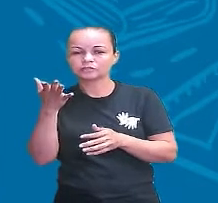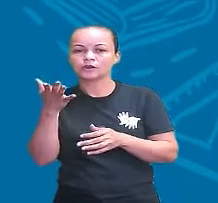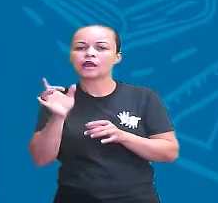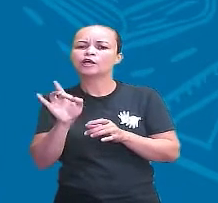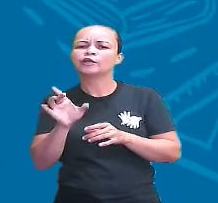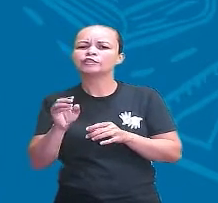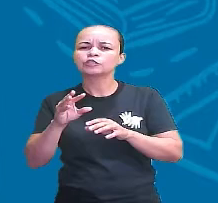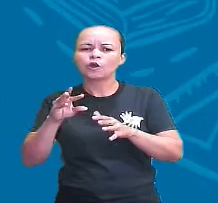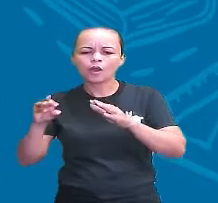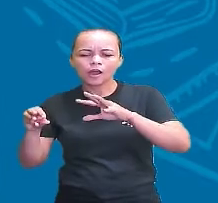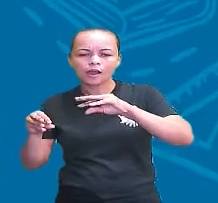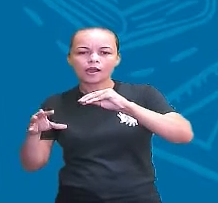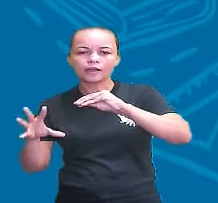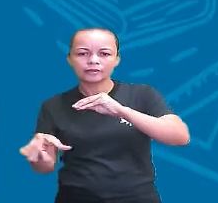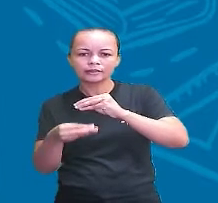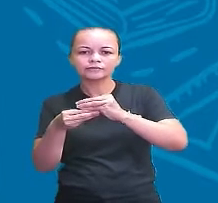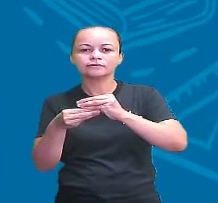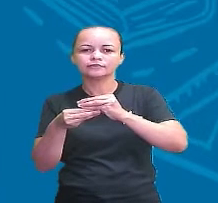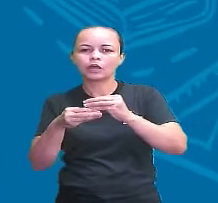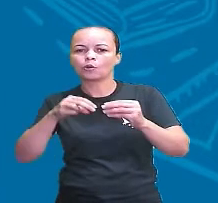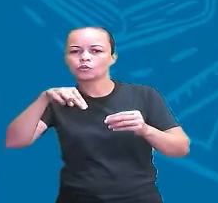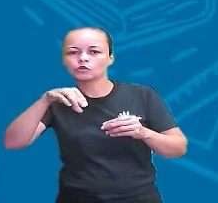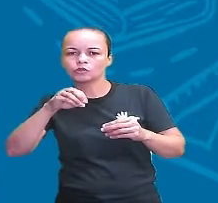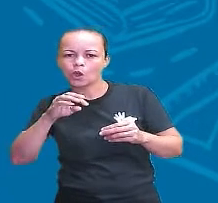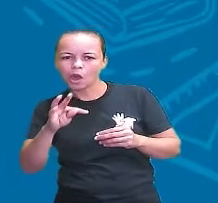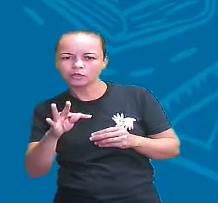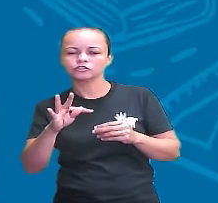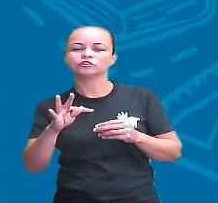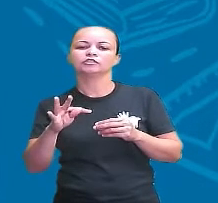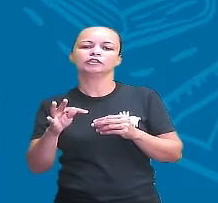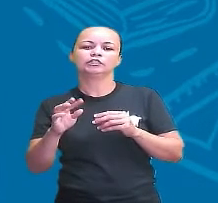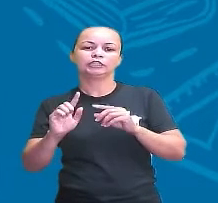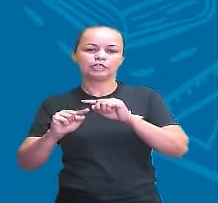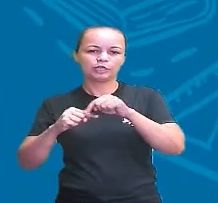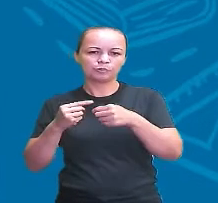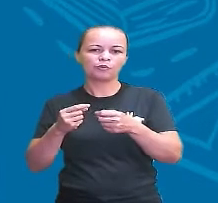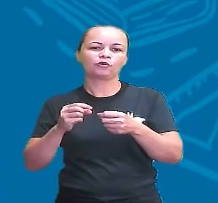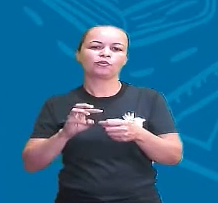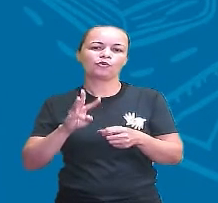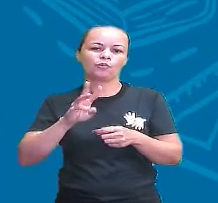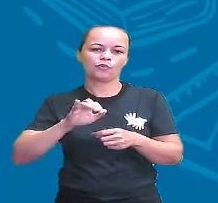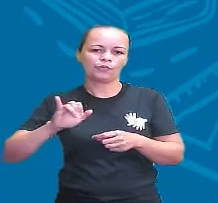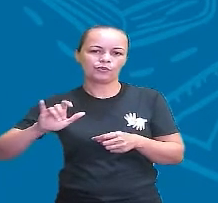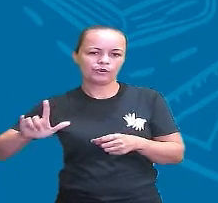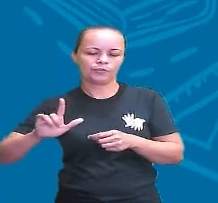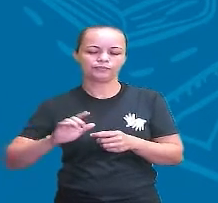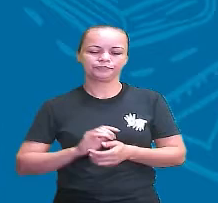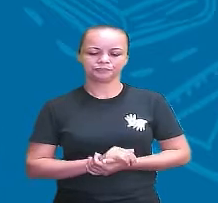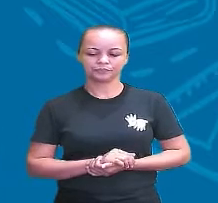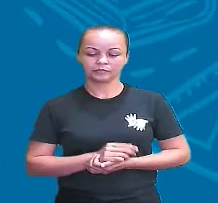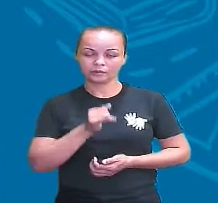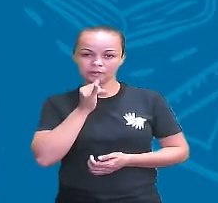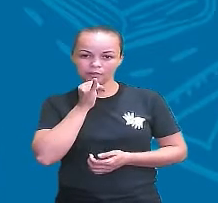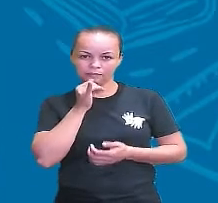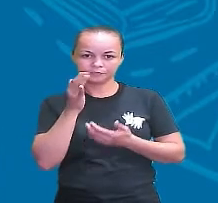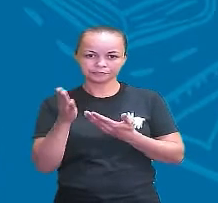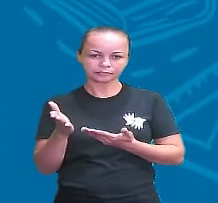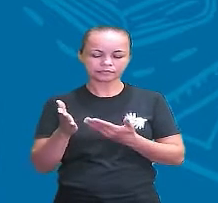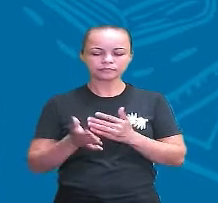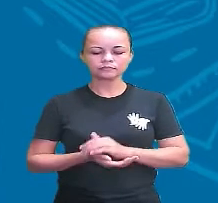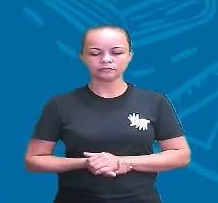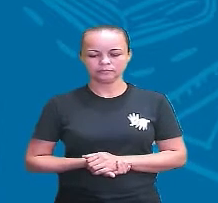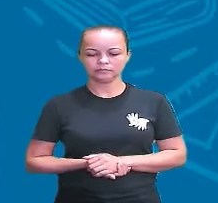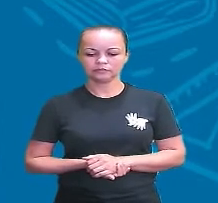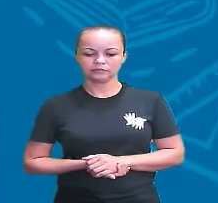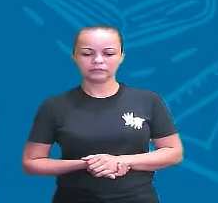not após o will e aí você já garante essa negação dessa frase. Vê o exemplo como é que fica. I, que